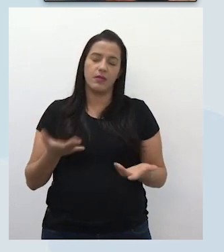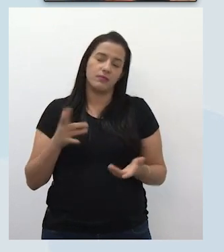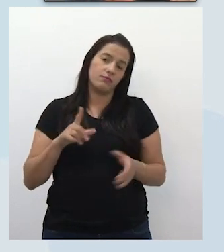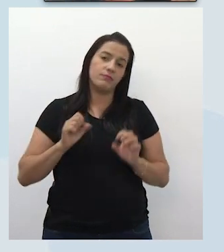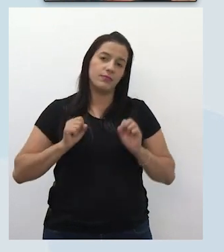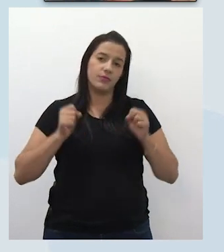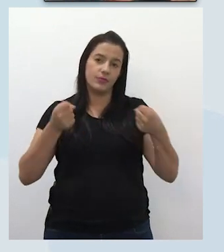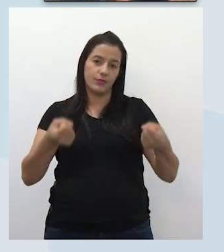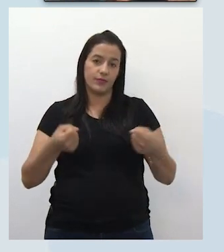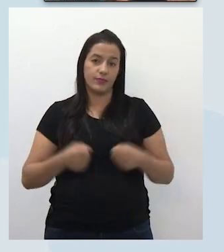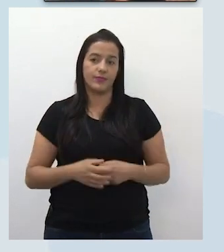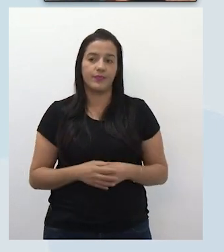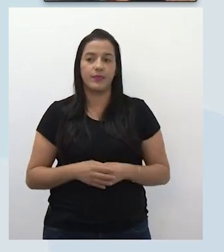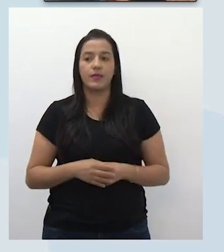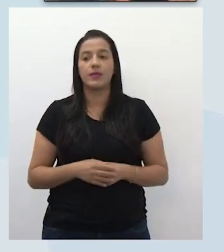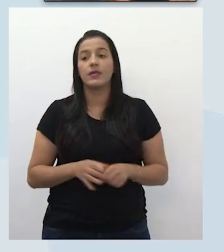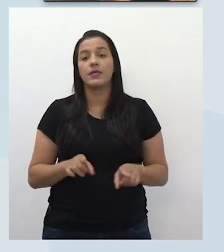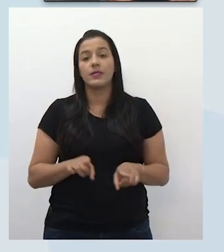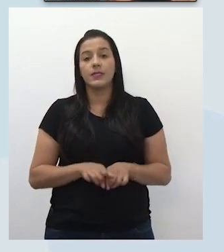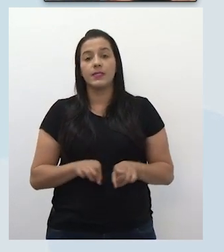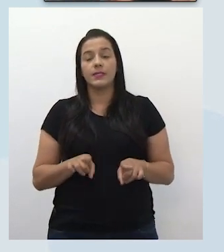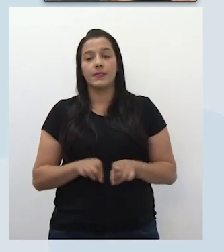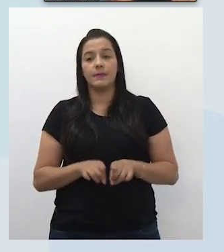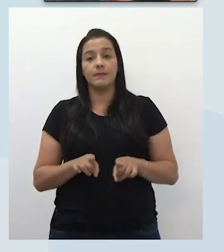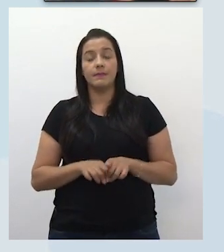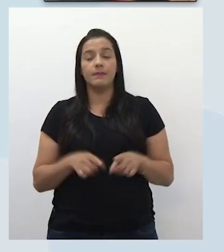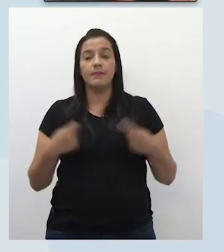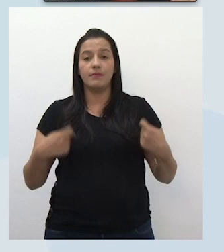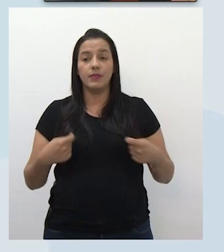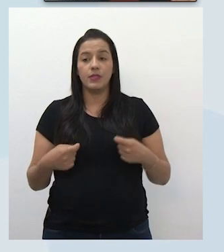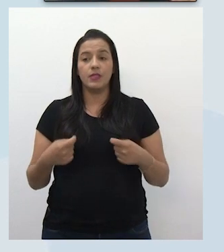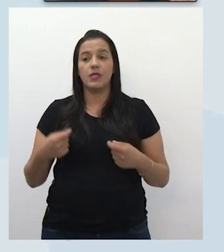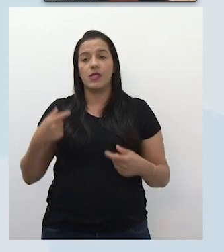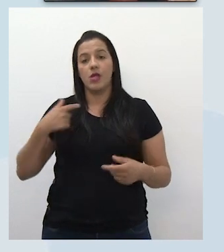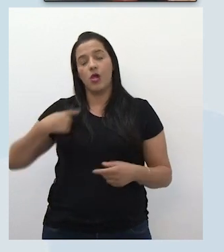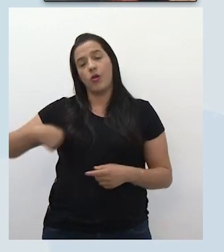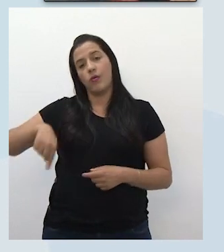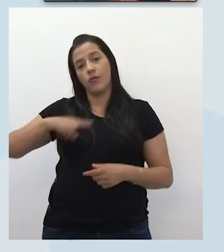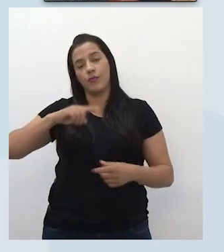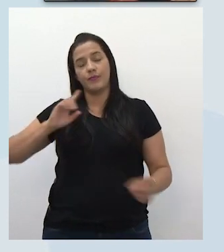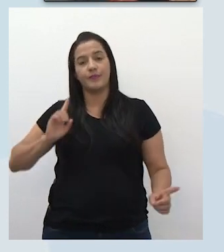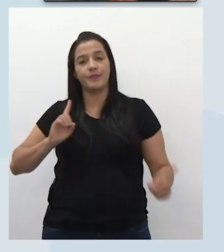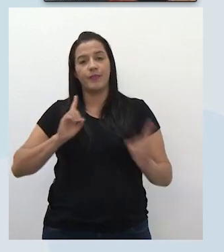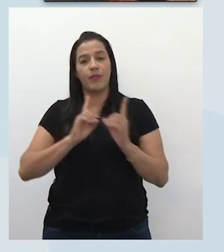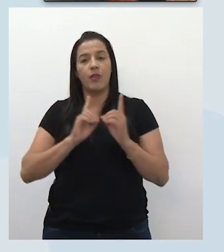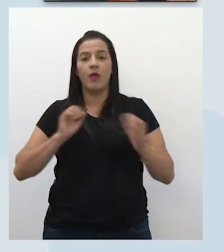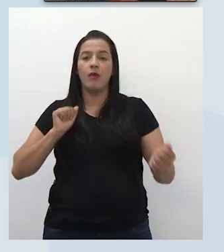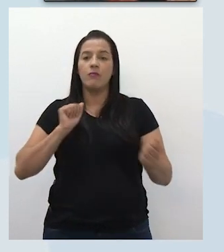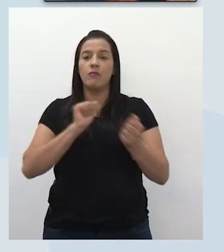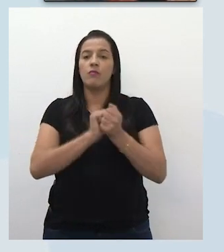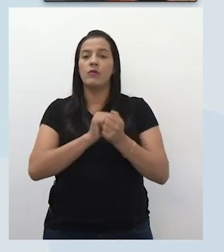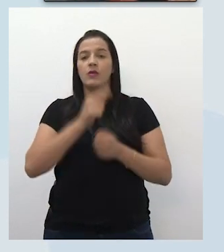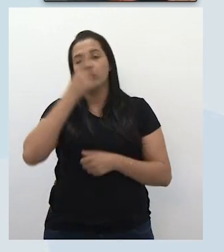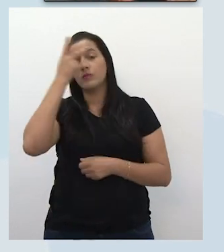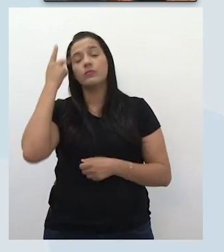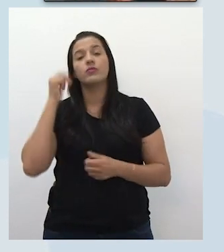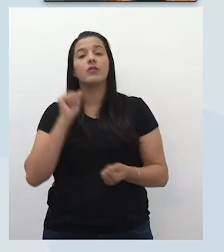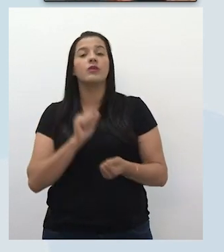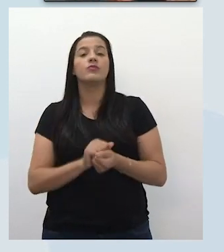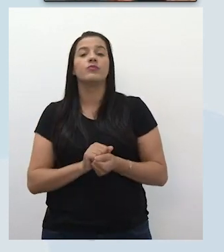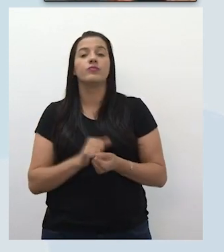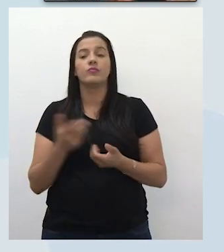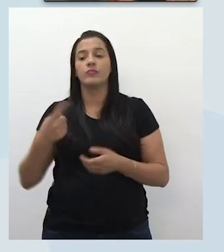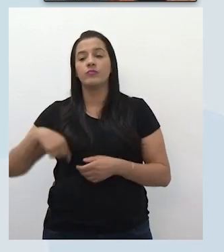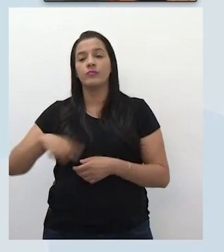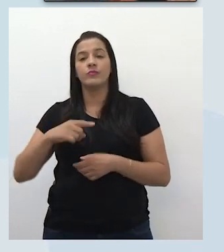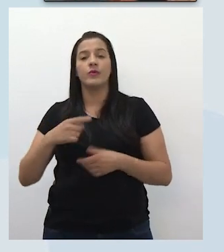precisamos cuidar da nossa posição, da nossa proximidade, né, com quem está conosco. Então, a nossa